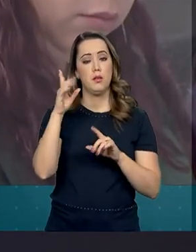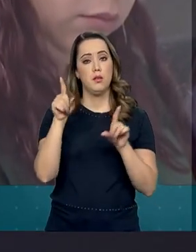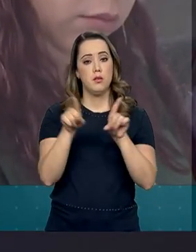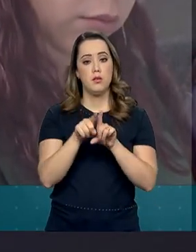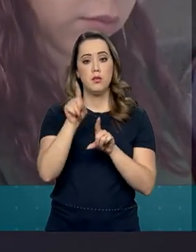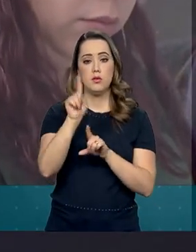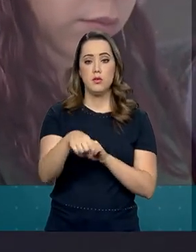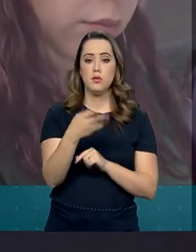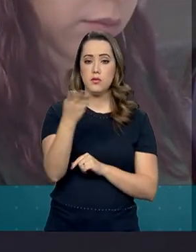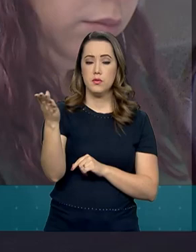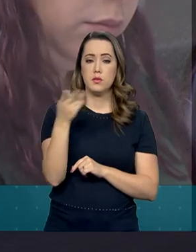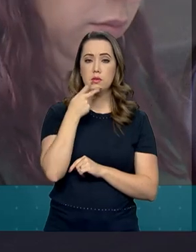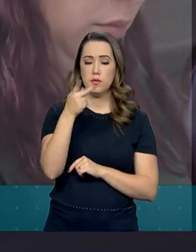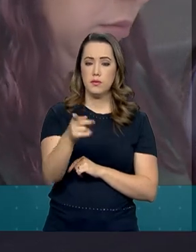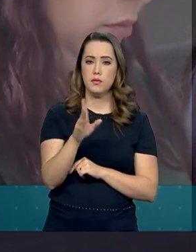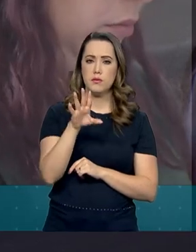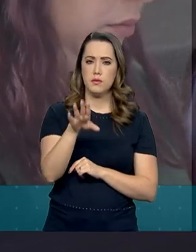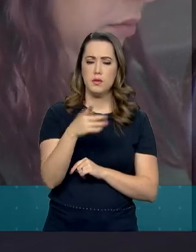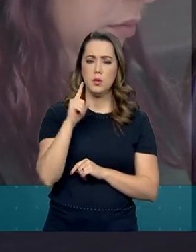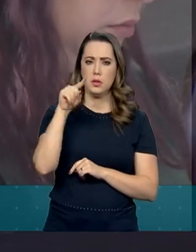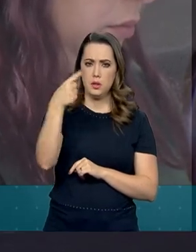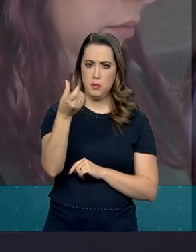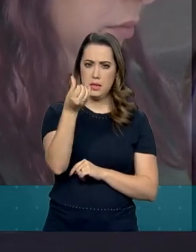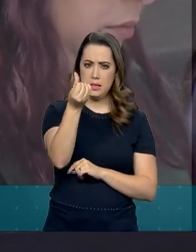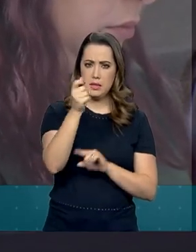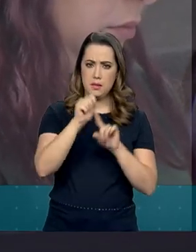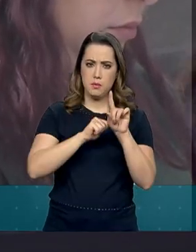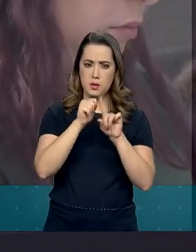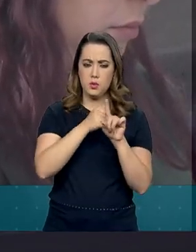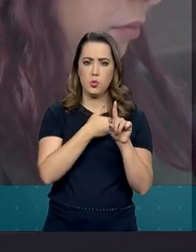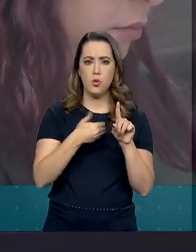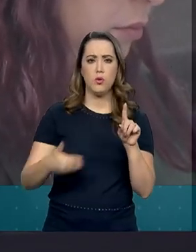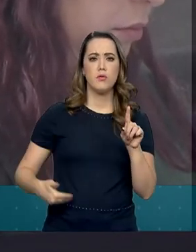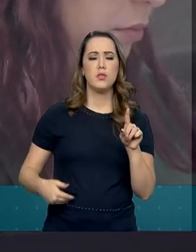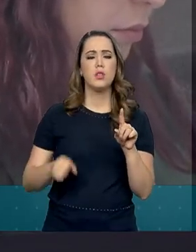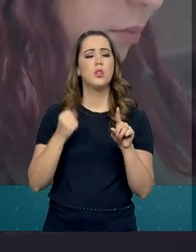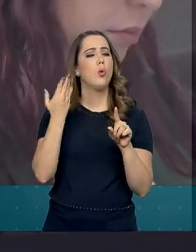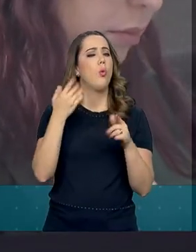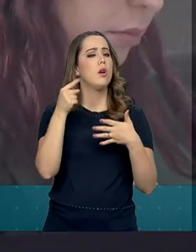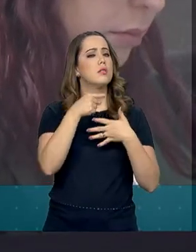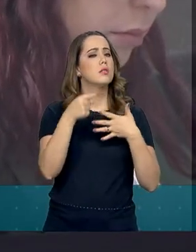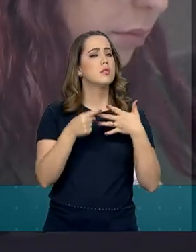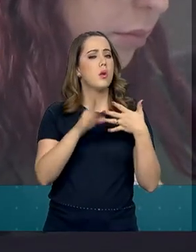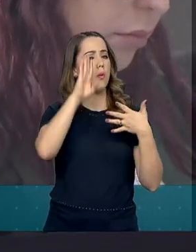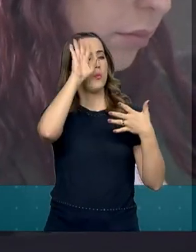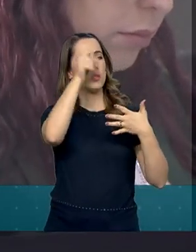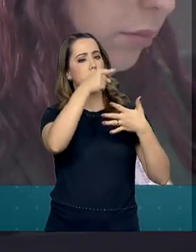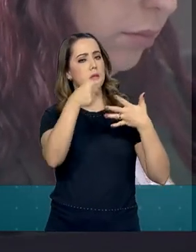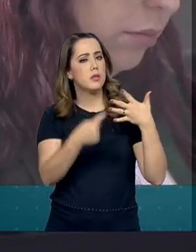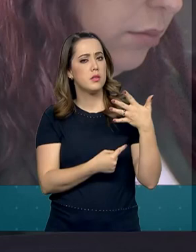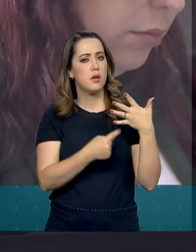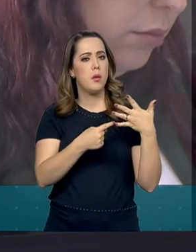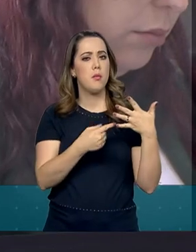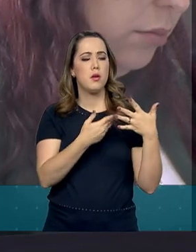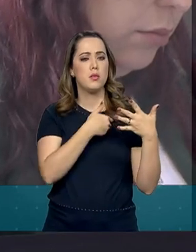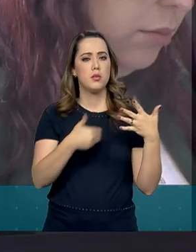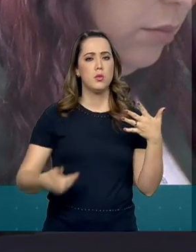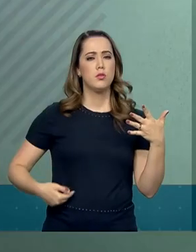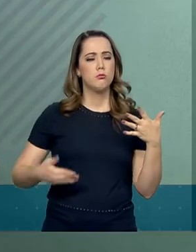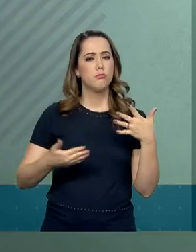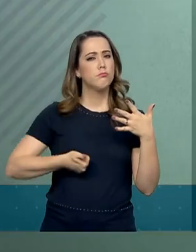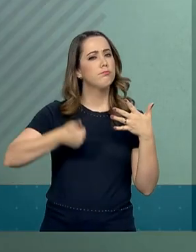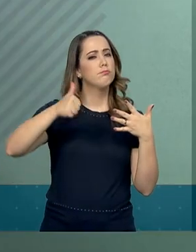sobre os seis primeiros meses do governo mas eu creio que isso adiantar quais as principais ações que o governo avalia nesses seis primeiros meses